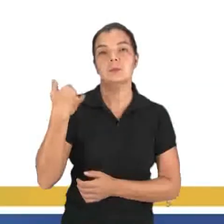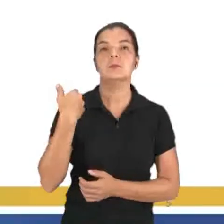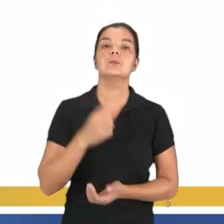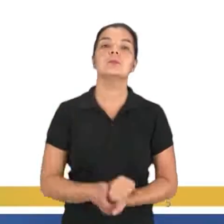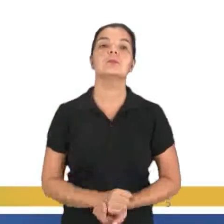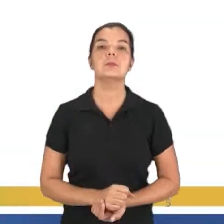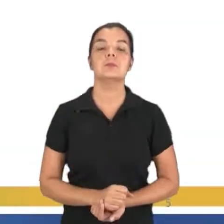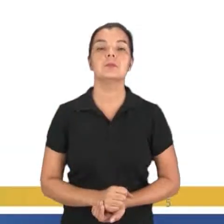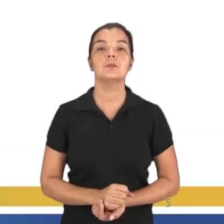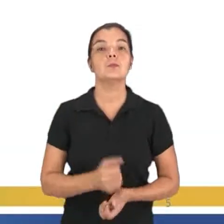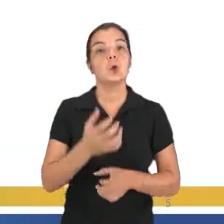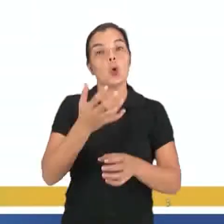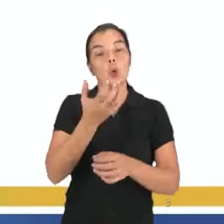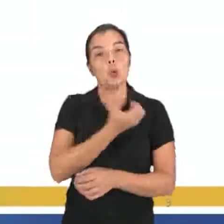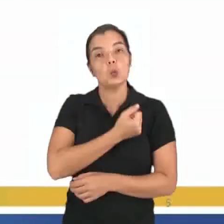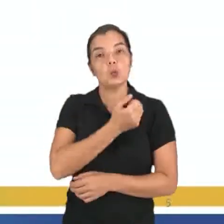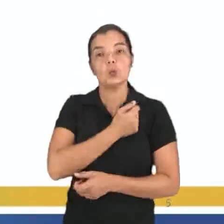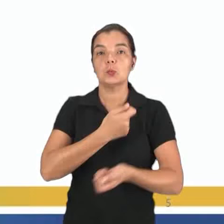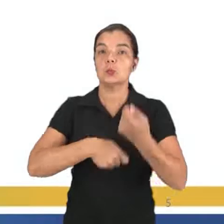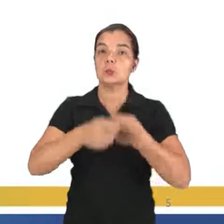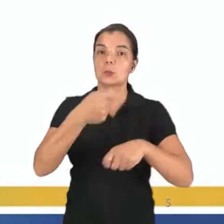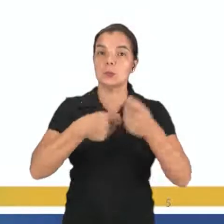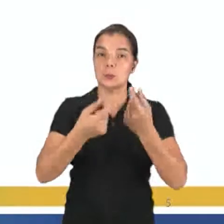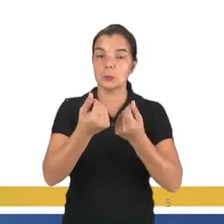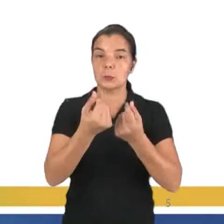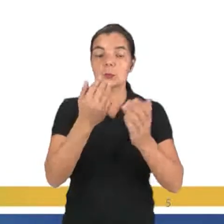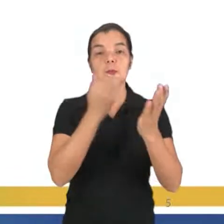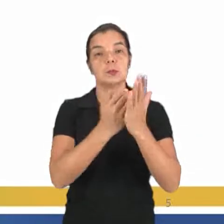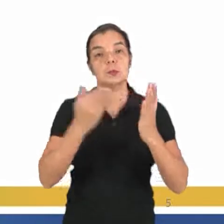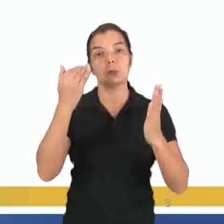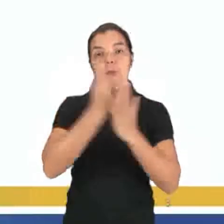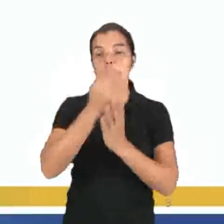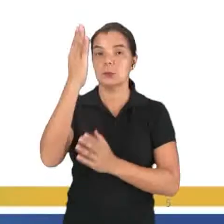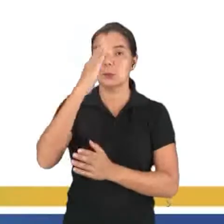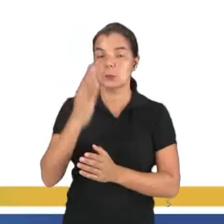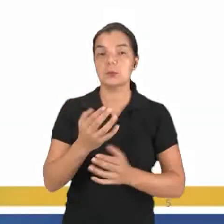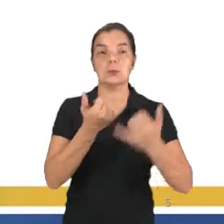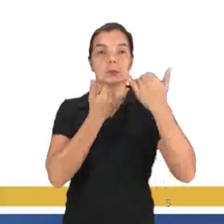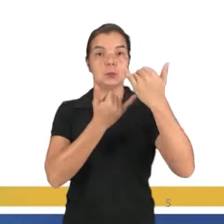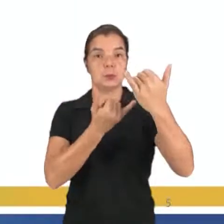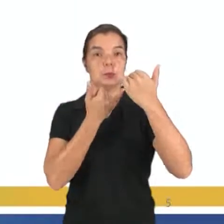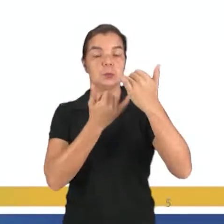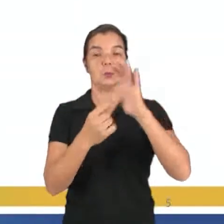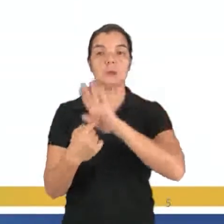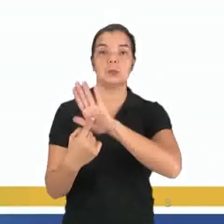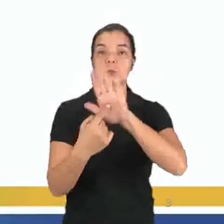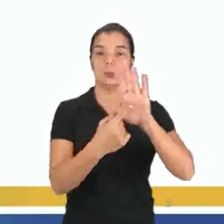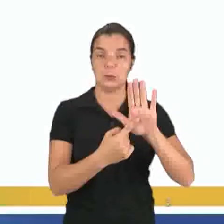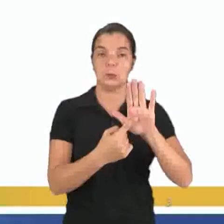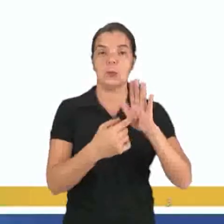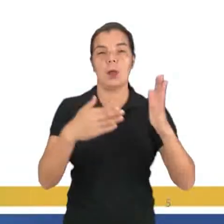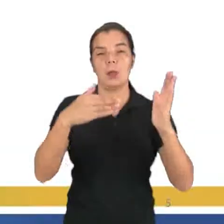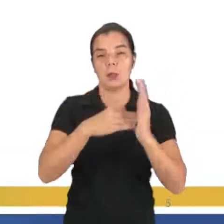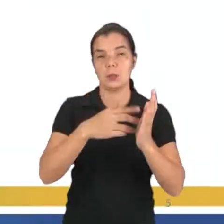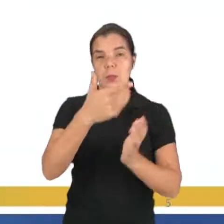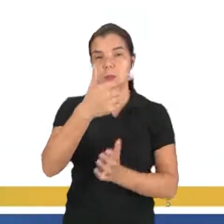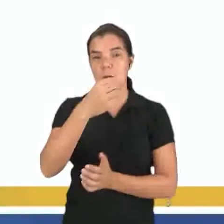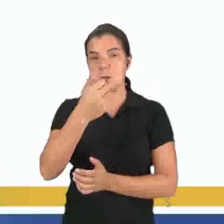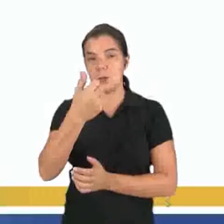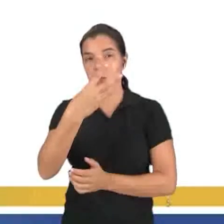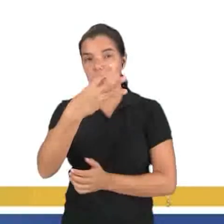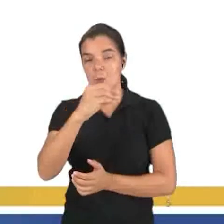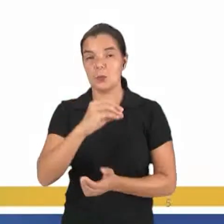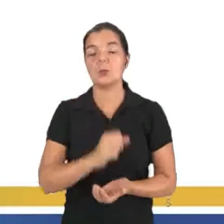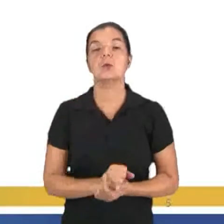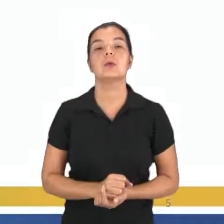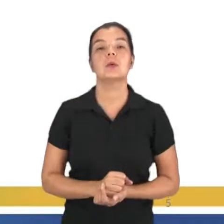da população economicamente ativa no Brasil tem aumentado. O IBGE faz uma projeção prevista até 2030 para